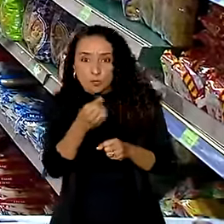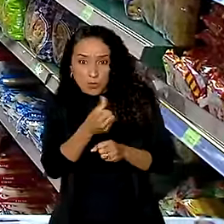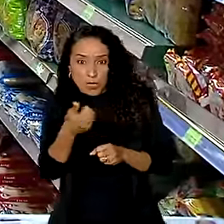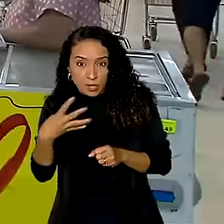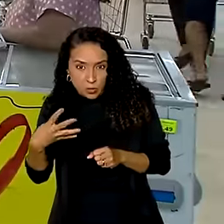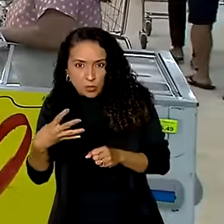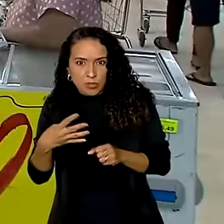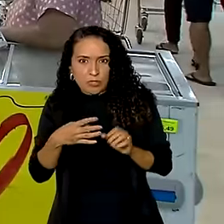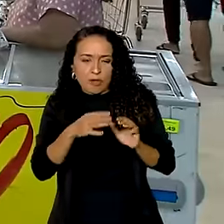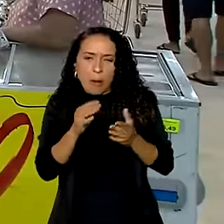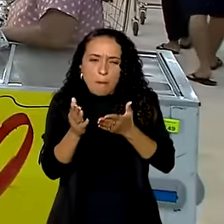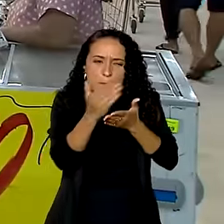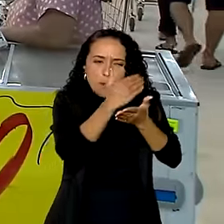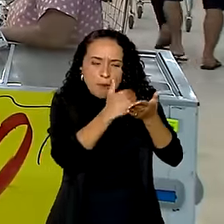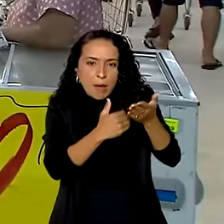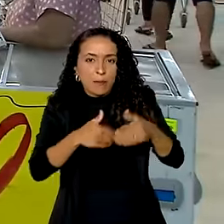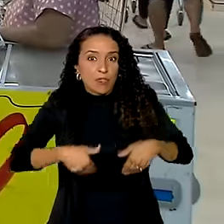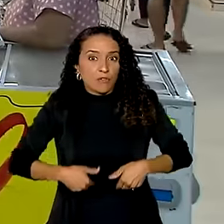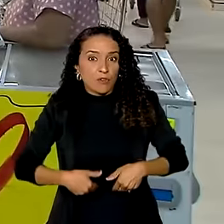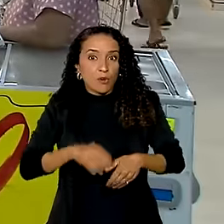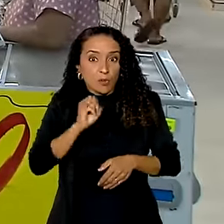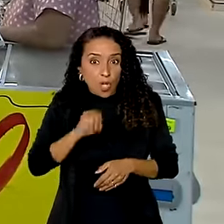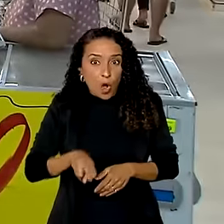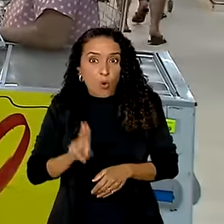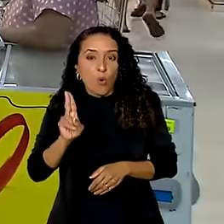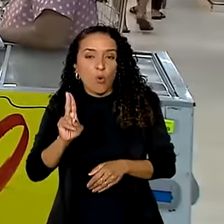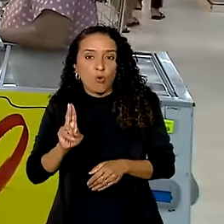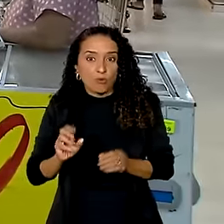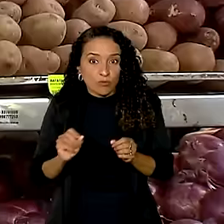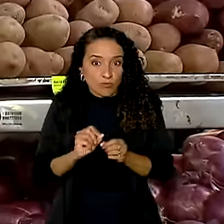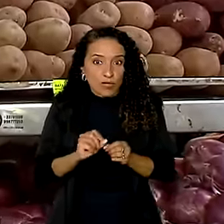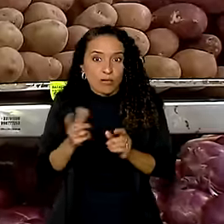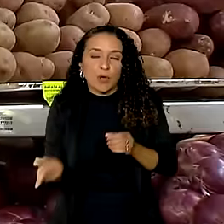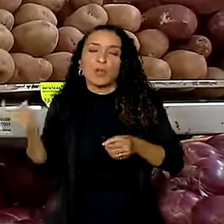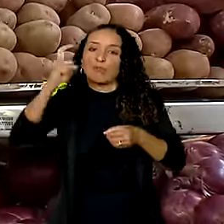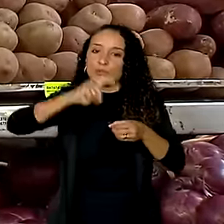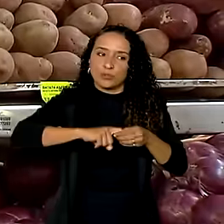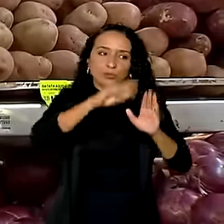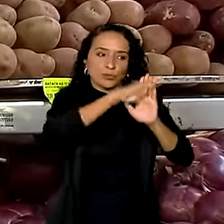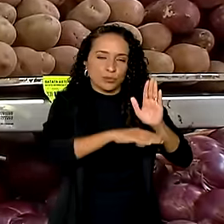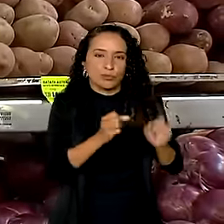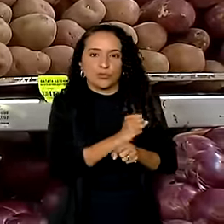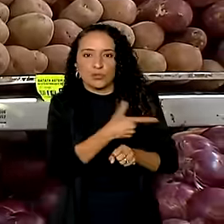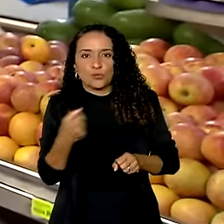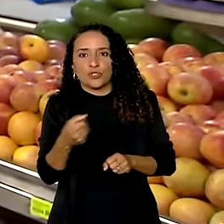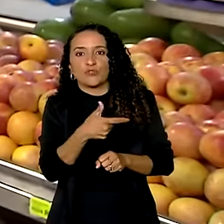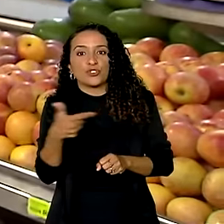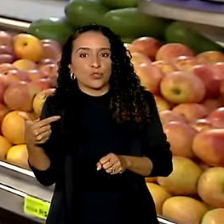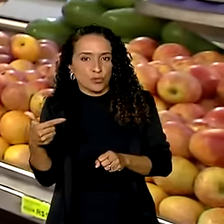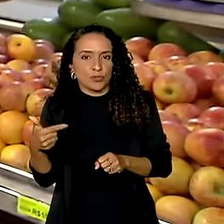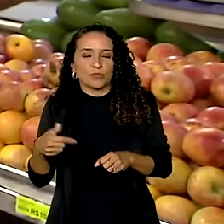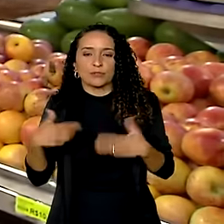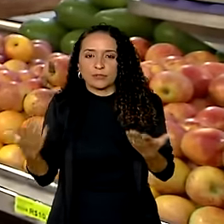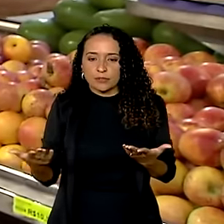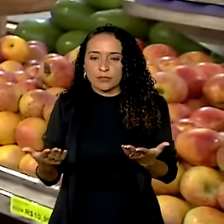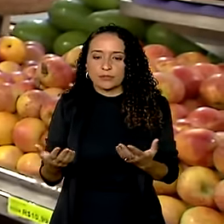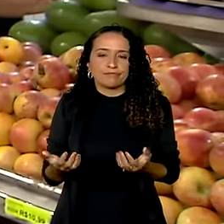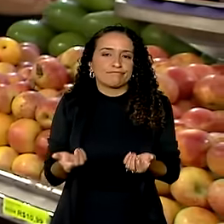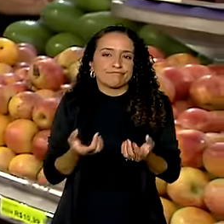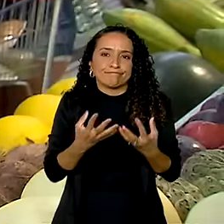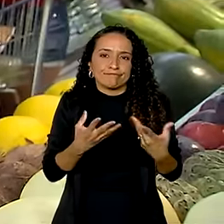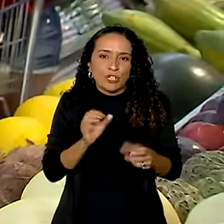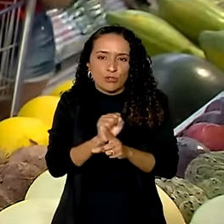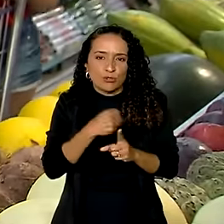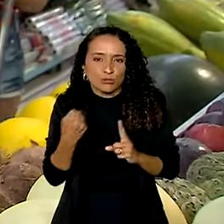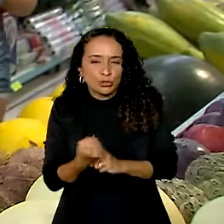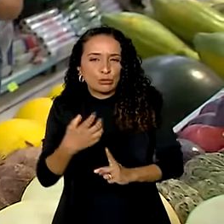chamado Mapa da Fome feito pela ONU, mas retornou a esta listagem em 2022 com as más condições